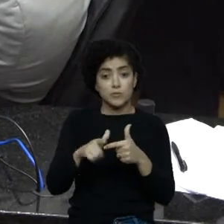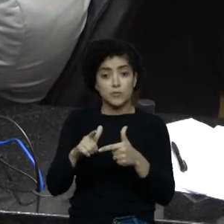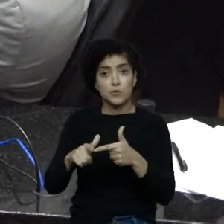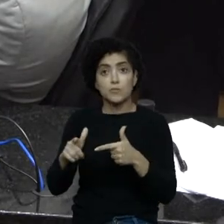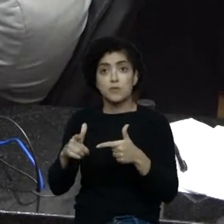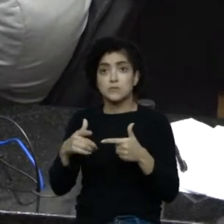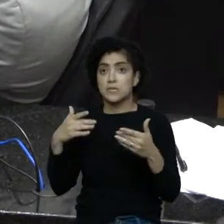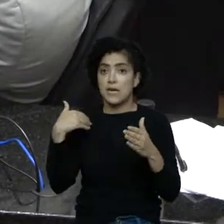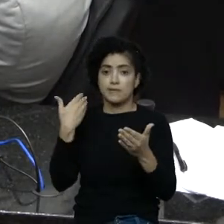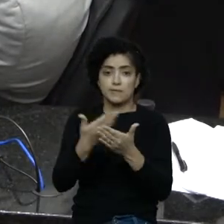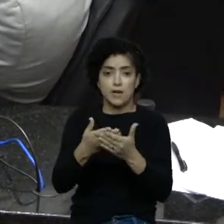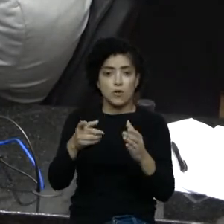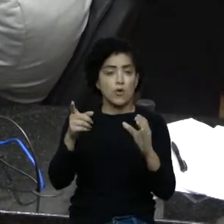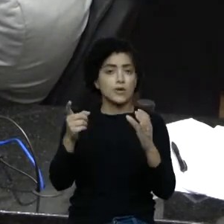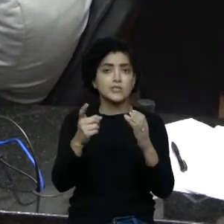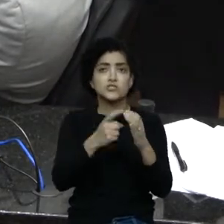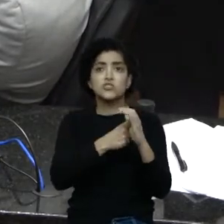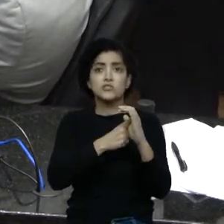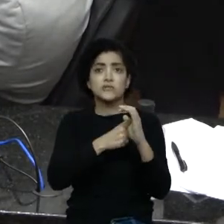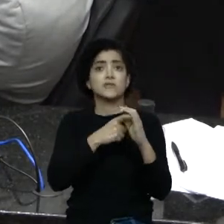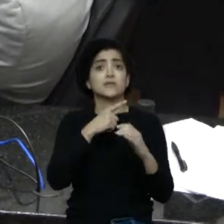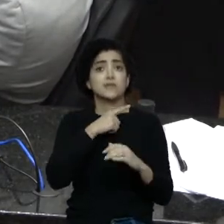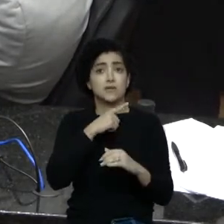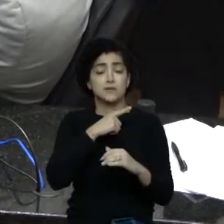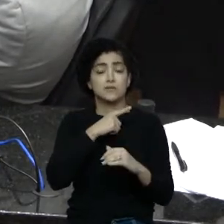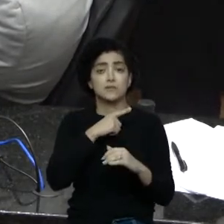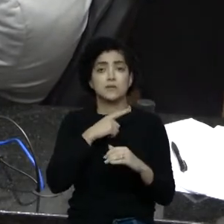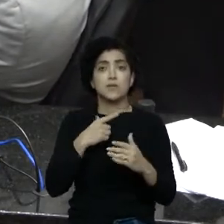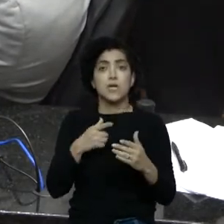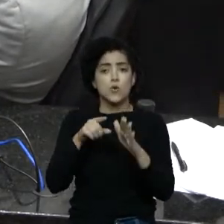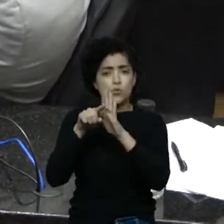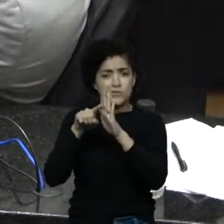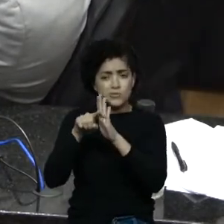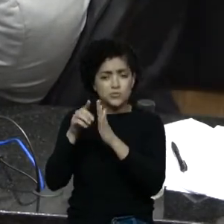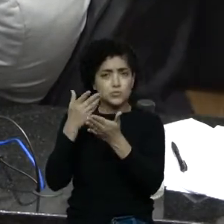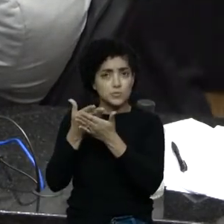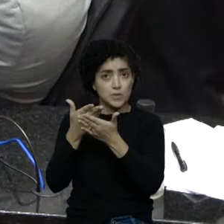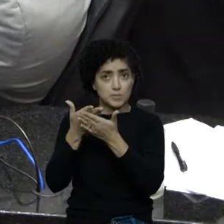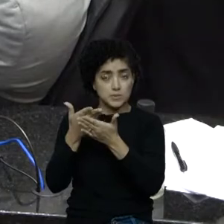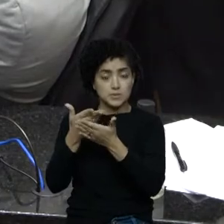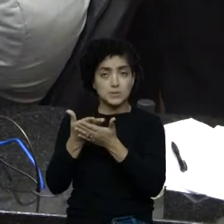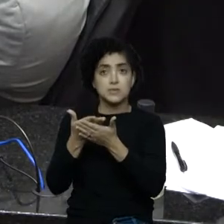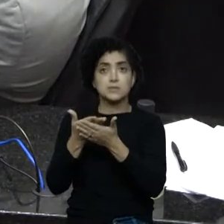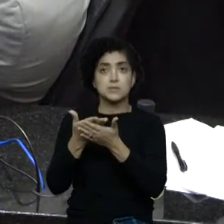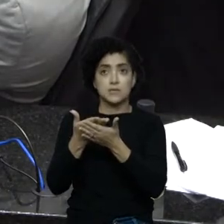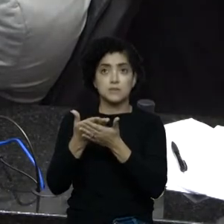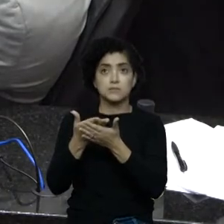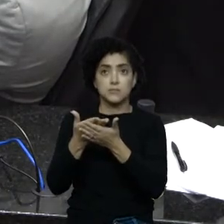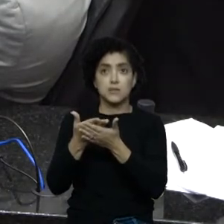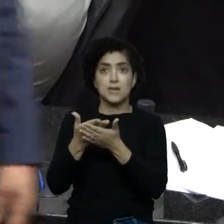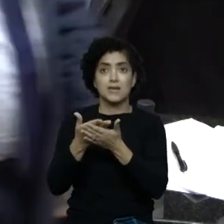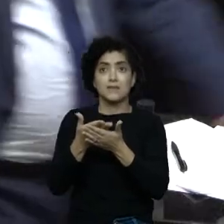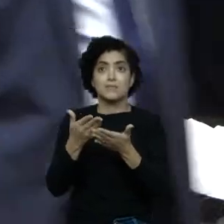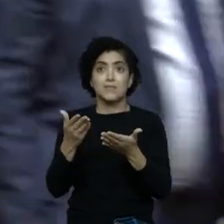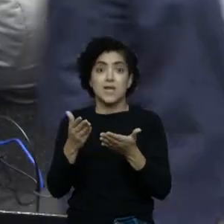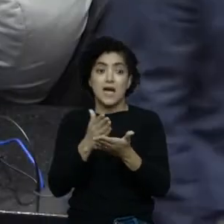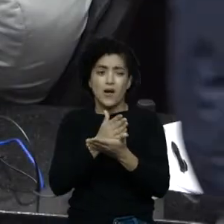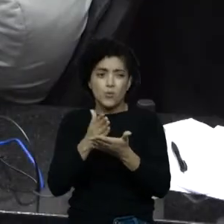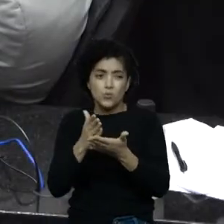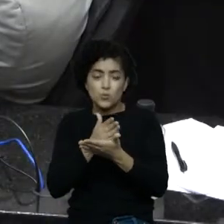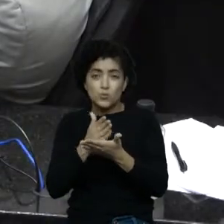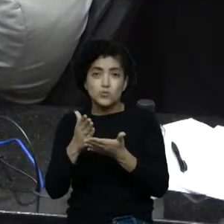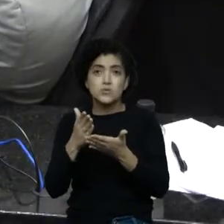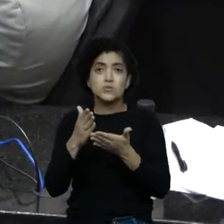estão endividados um estudo da abrasel disse que e a recuperação de muitos restaurantes